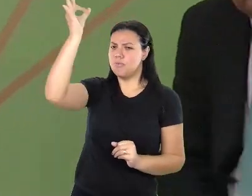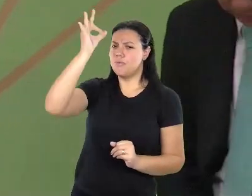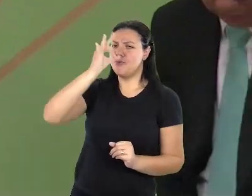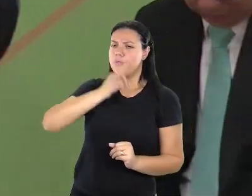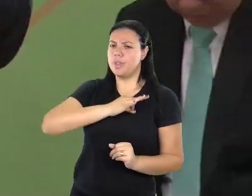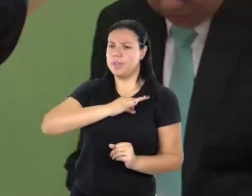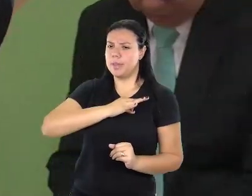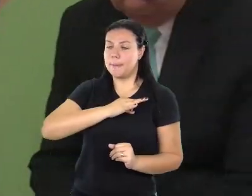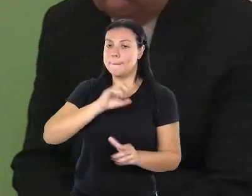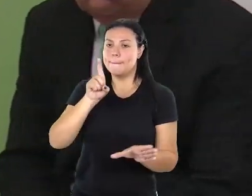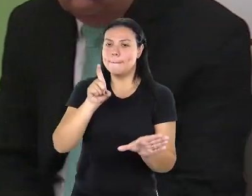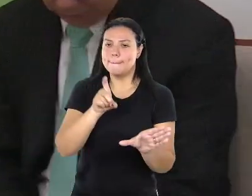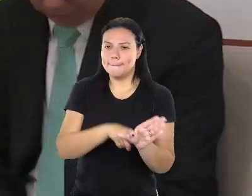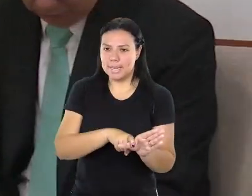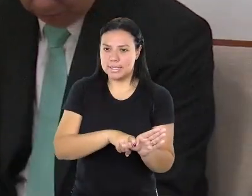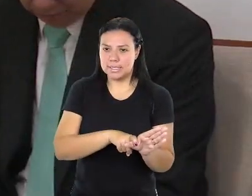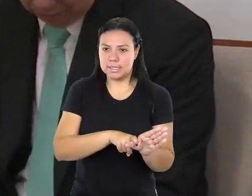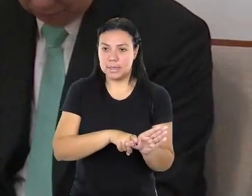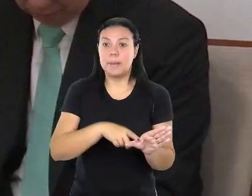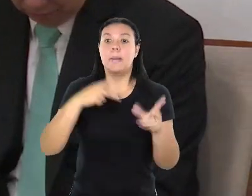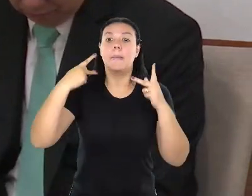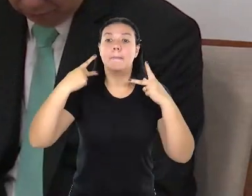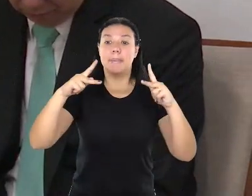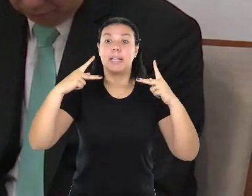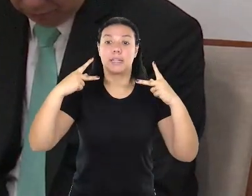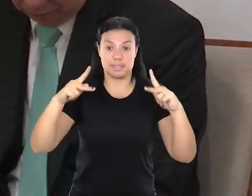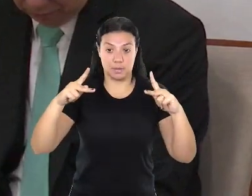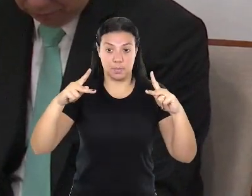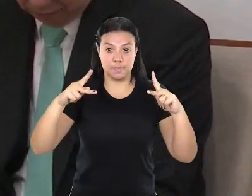educação e serviço. É uma aula de marketing, não é?